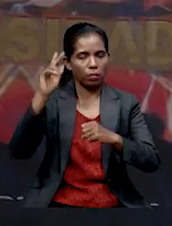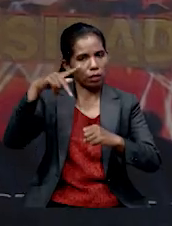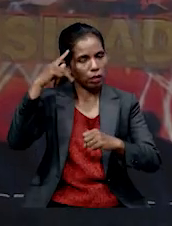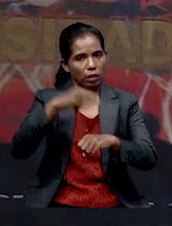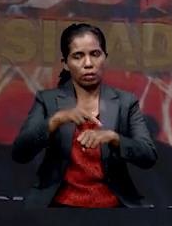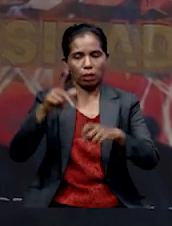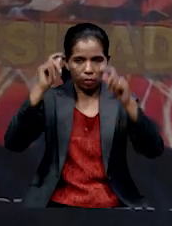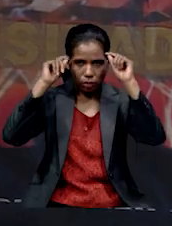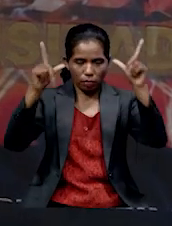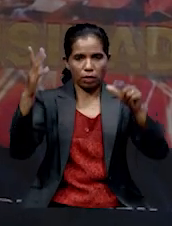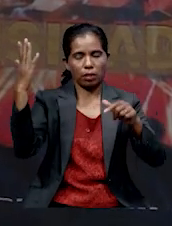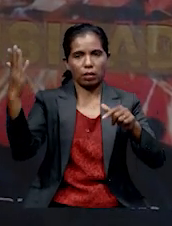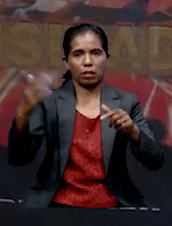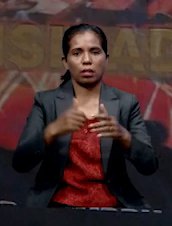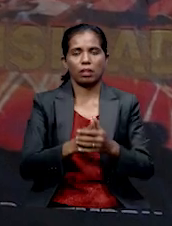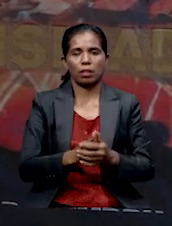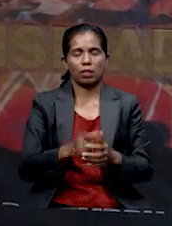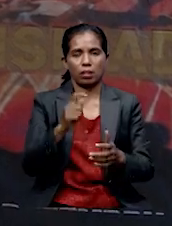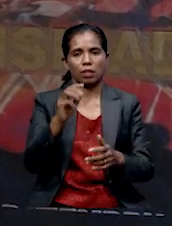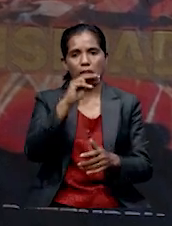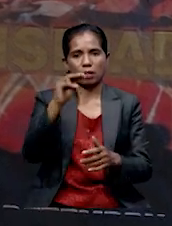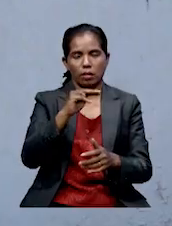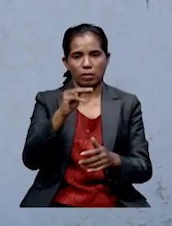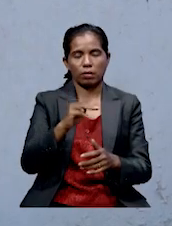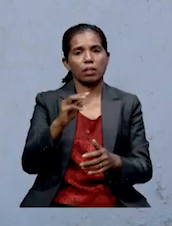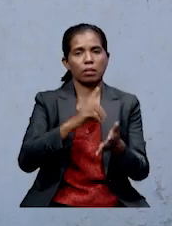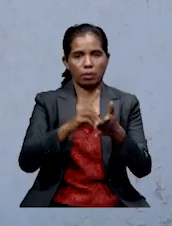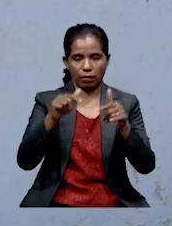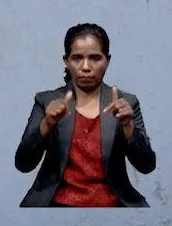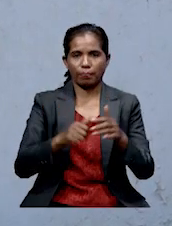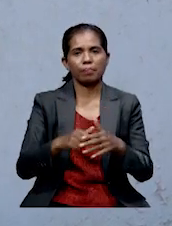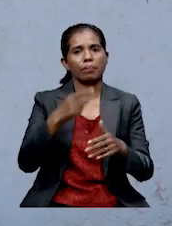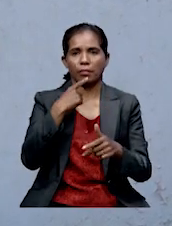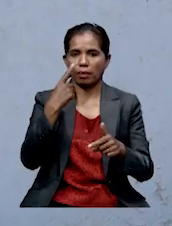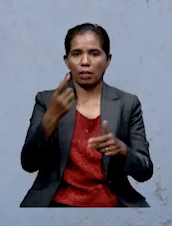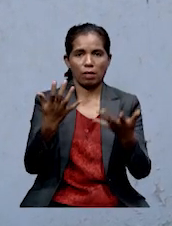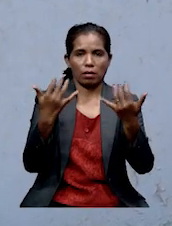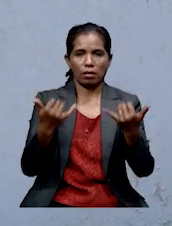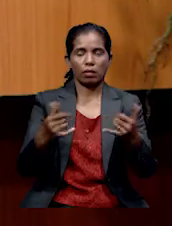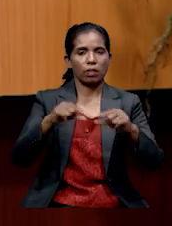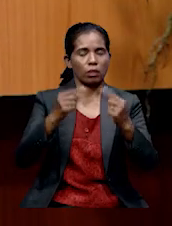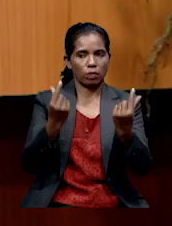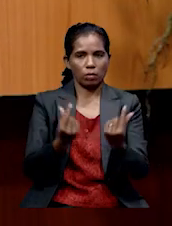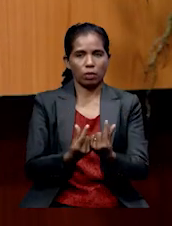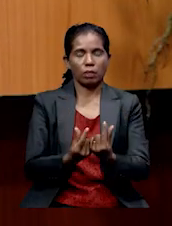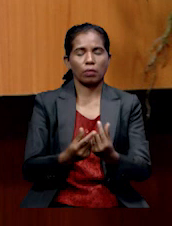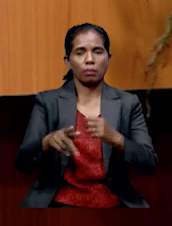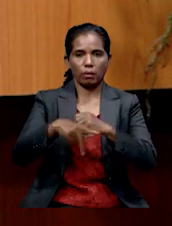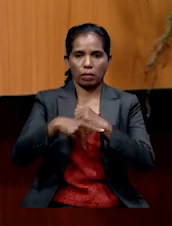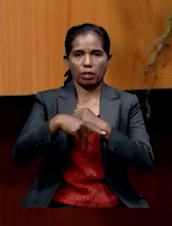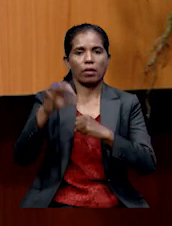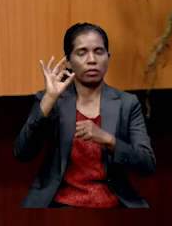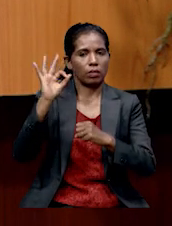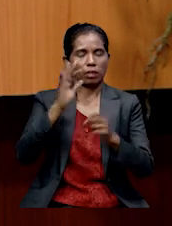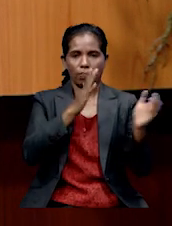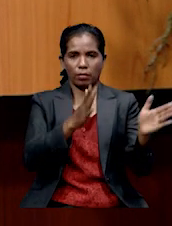Estúdio 2, Zemen TV, Bebora Dili, segunda semana ne. Somocho atetem, dadão ne, grupo alternativo Partido Fretilin,